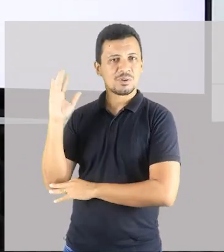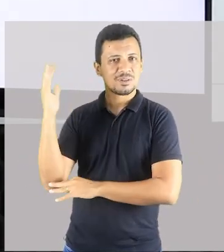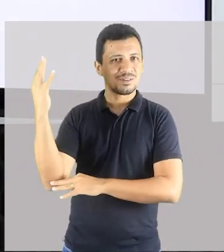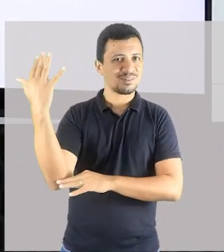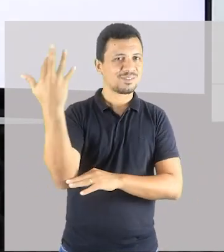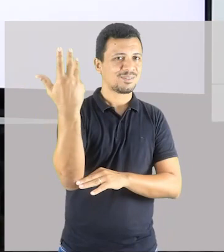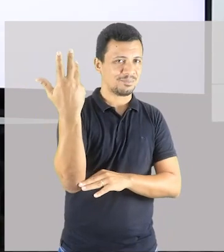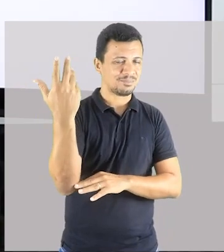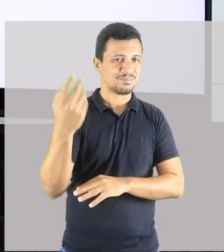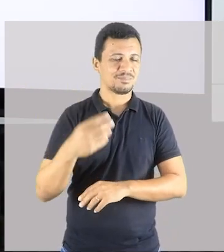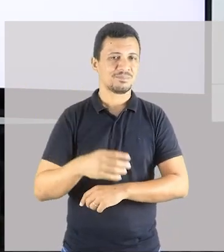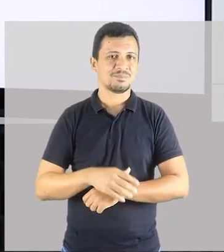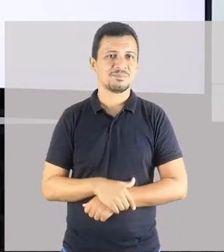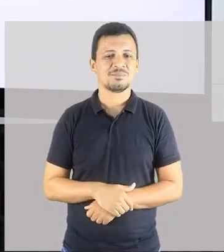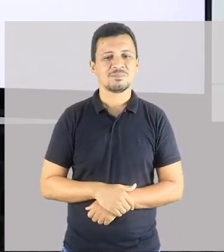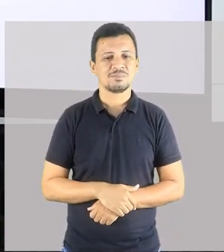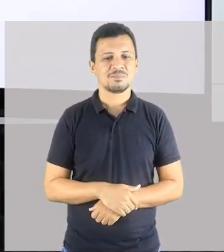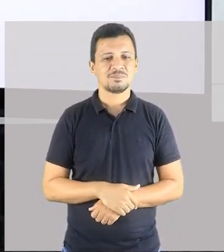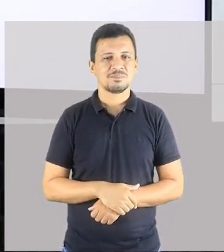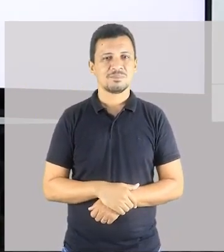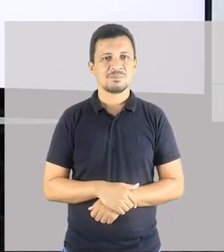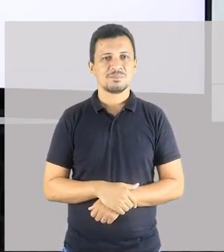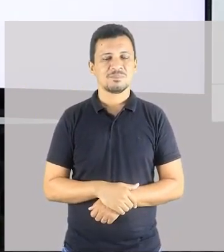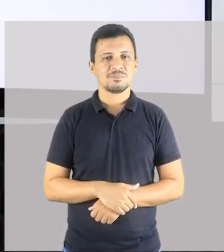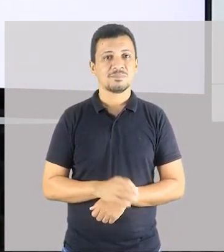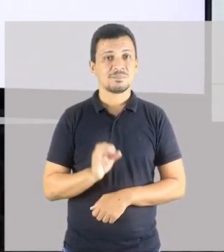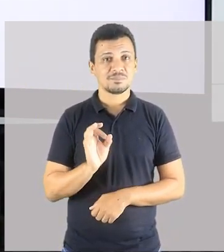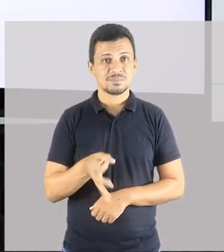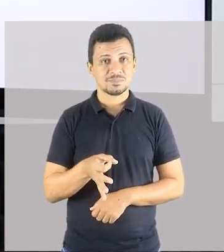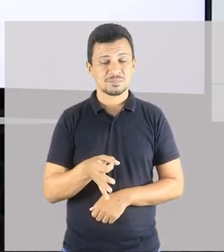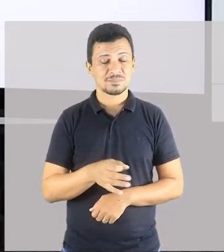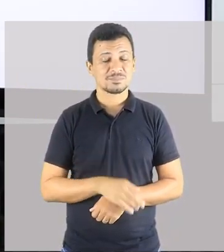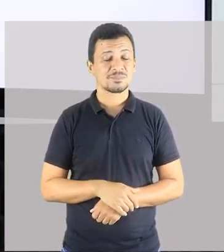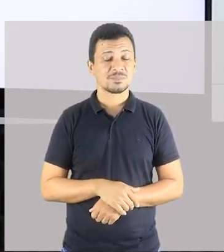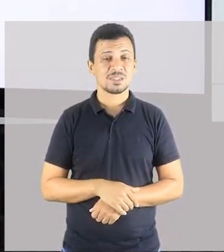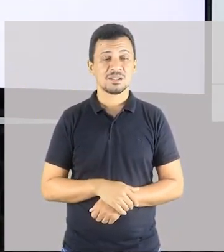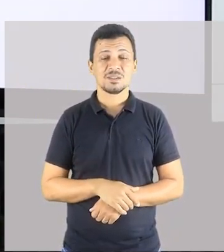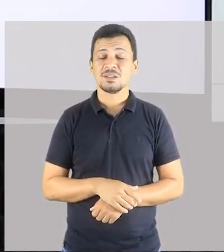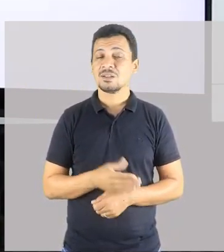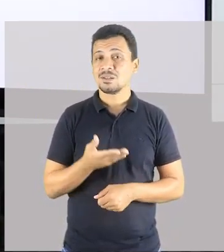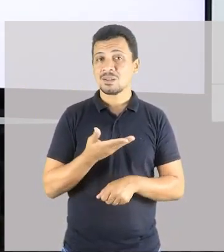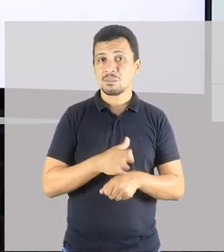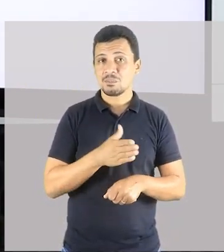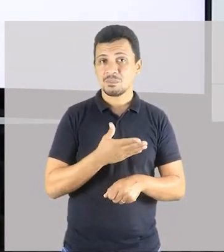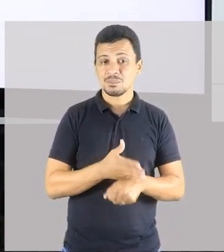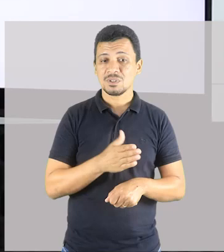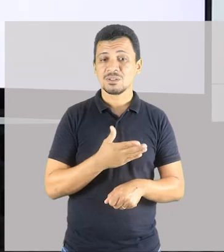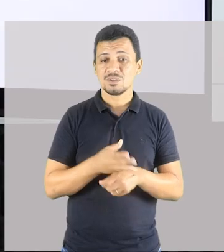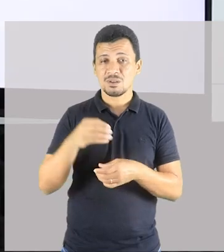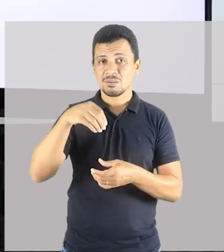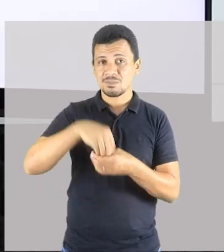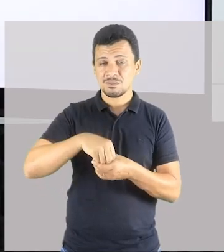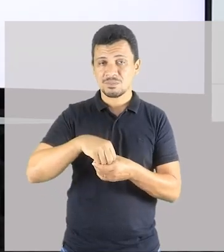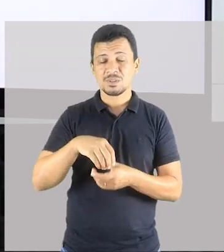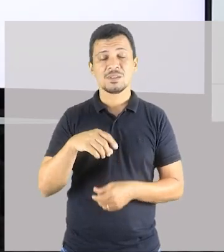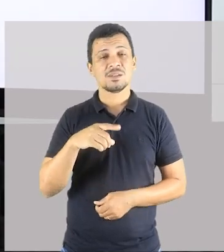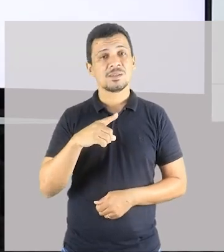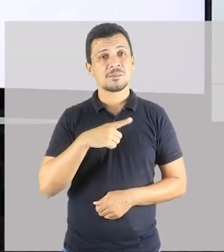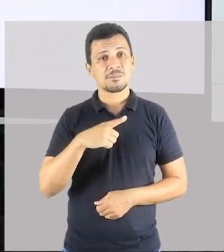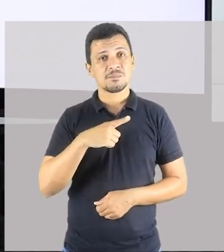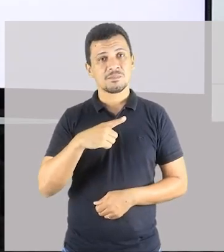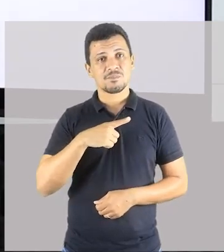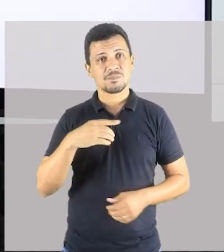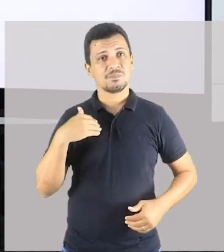no ambiente natural, certo? E dentro dessa prática de aventura, de prática